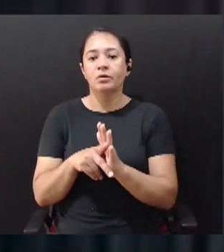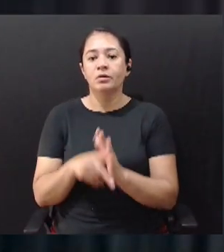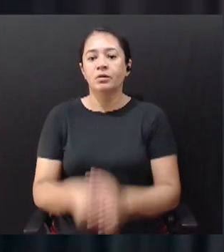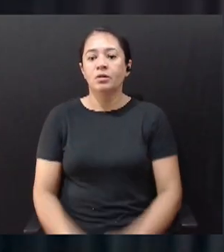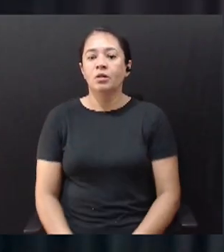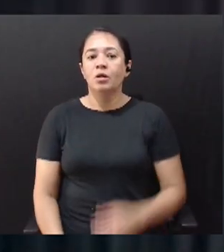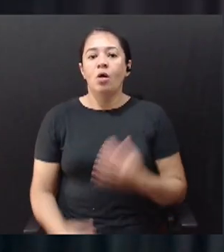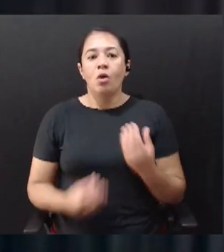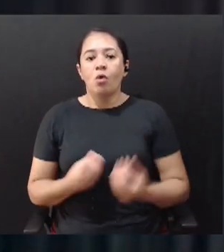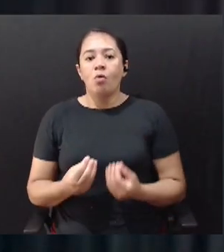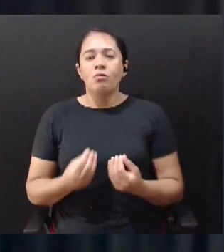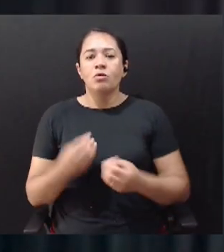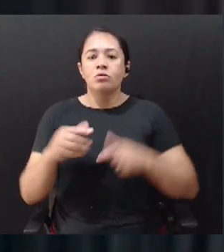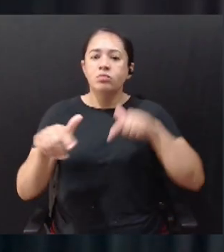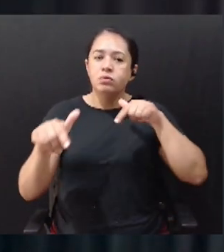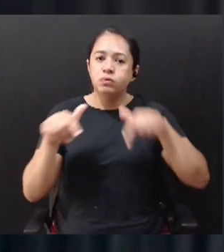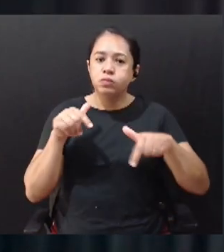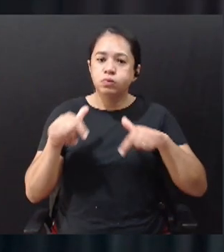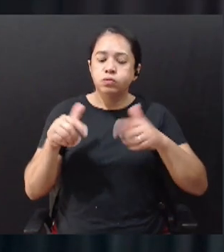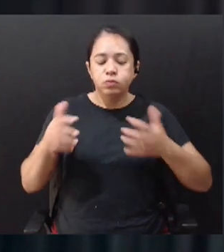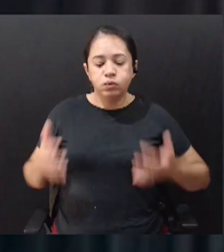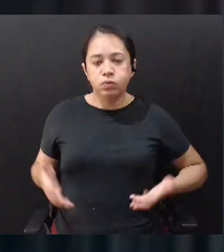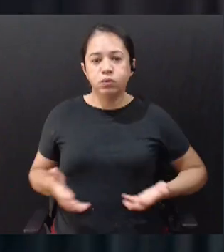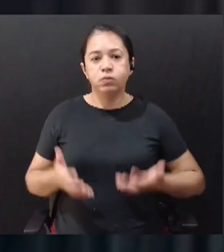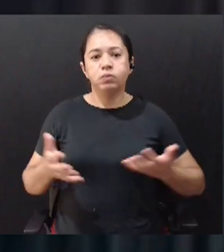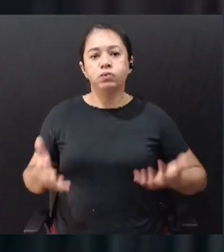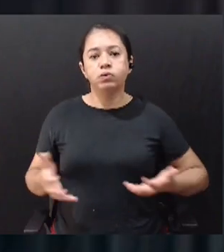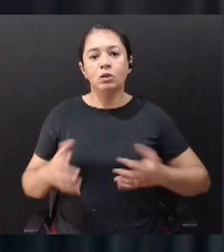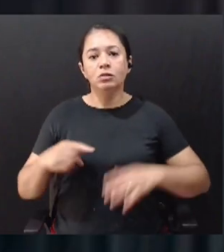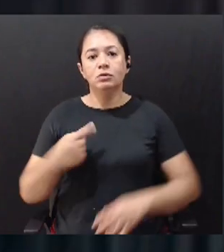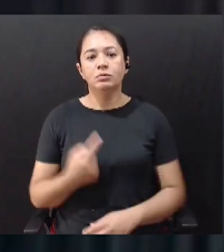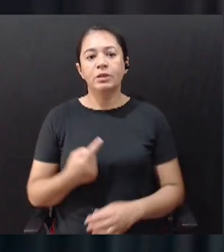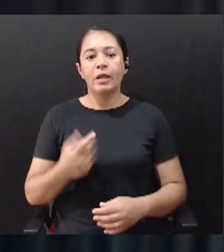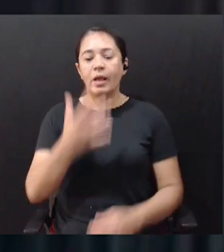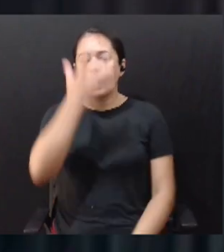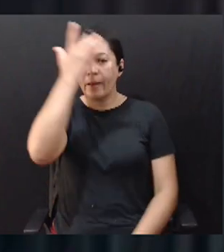trabalho ali está contribuindo para que a pessoa não tenha,